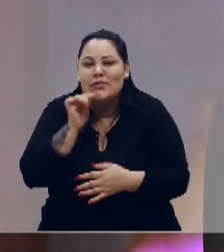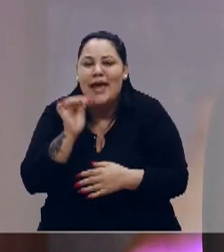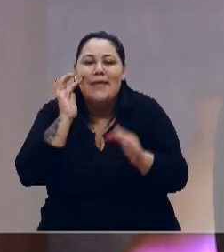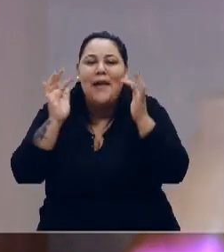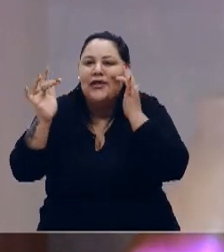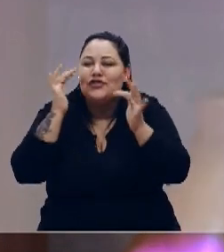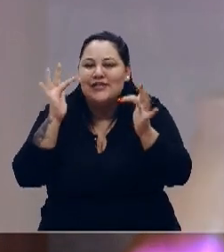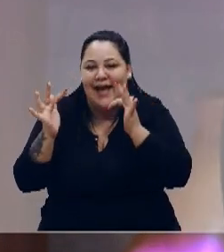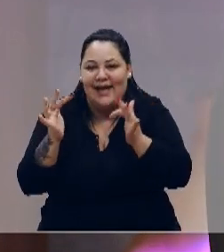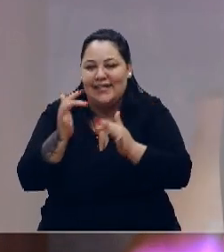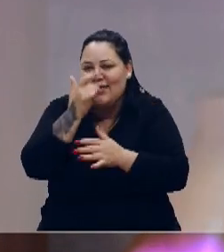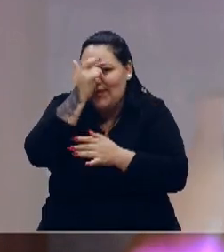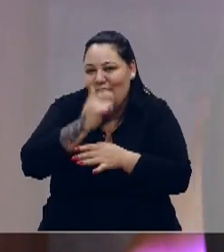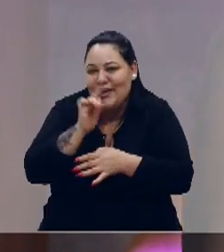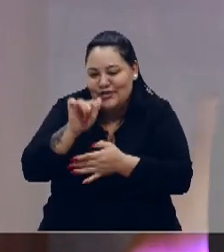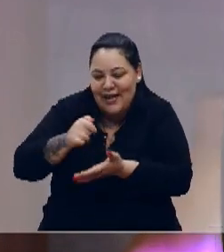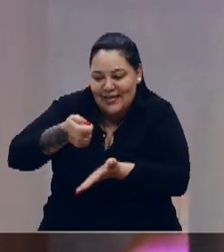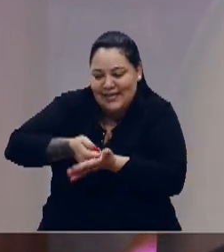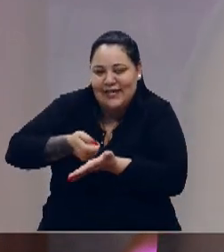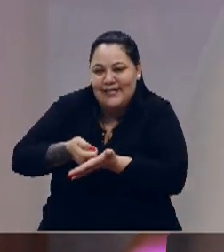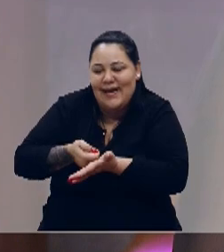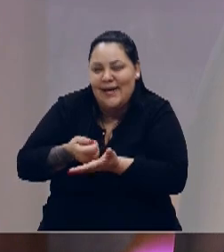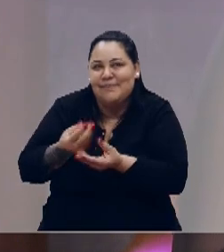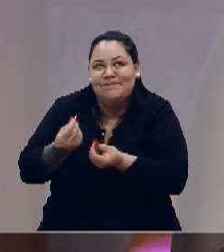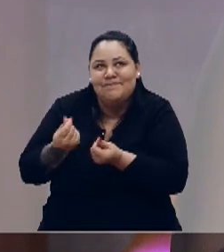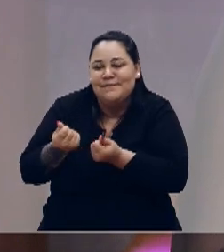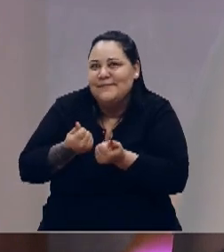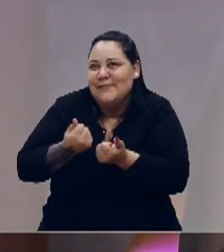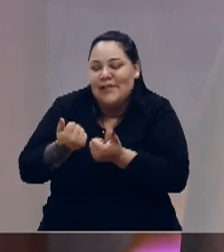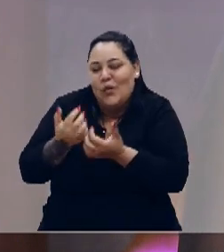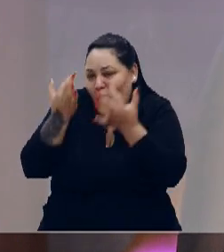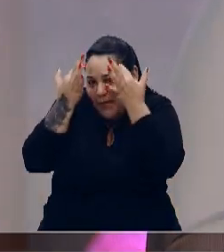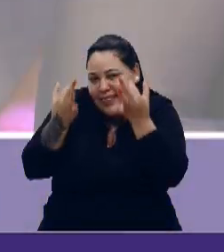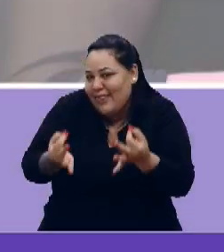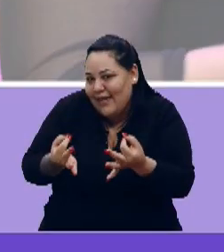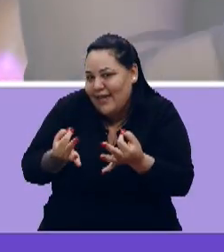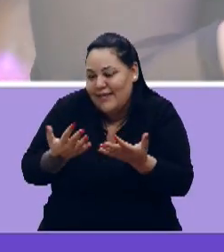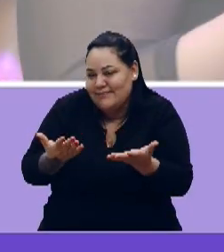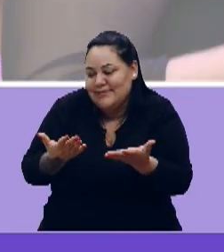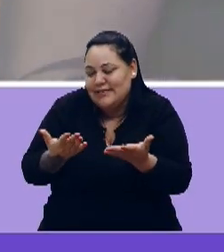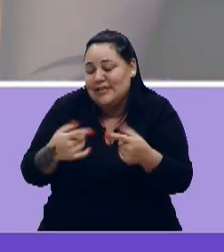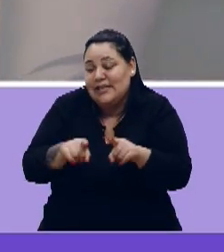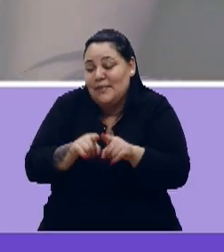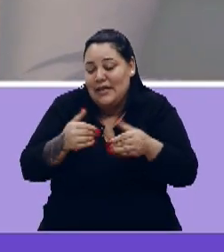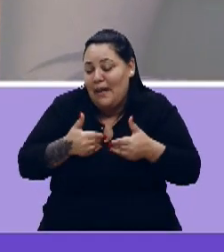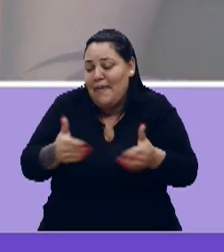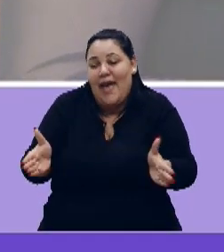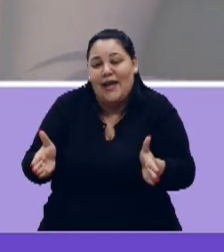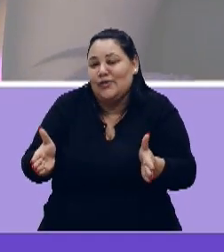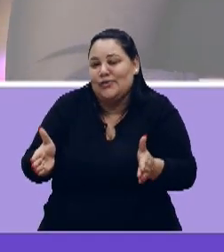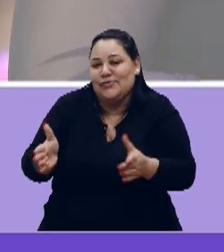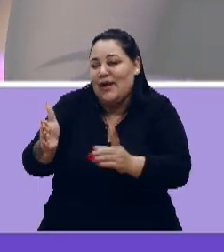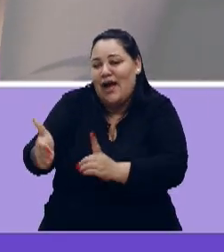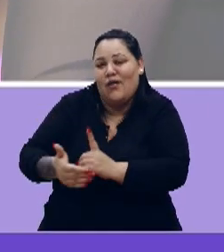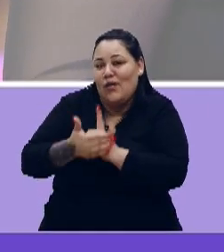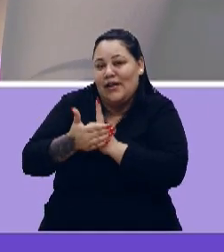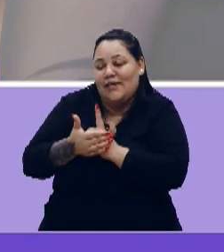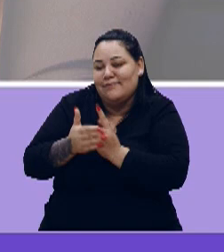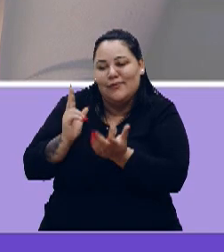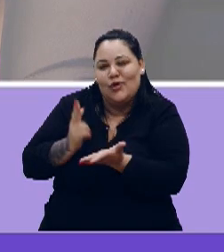acontece isso. Então, acho que é tentar assimilar e tá aberto, e acolher, e